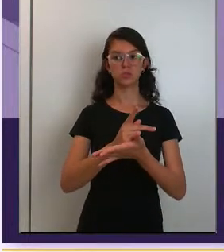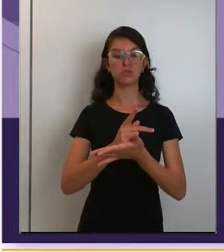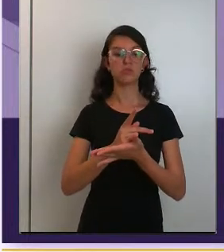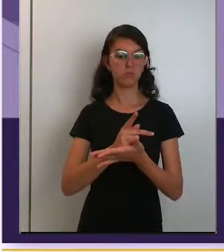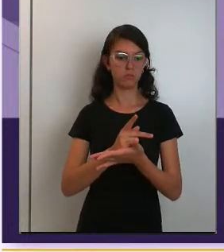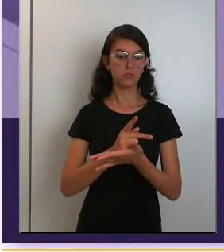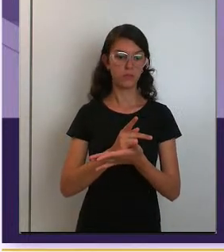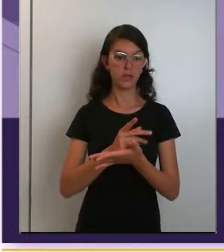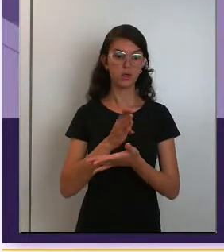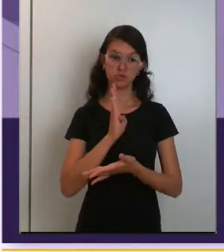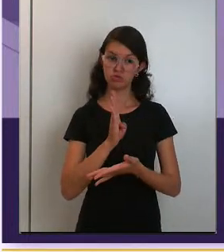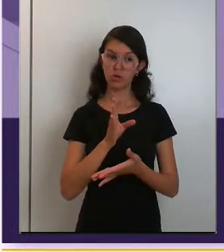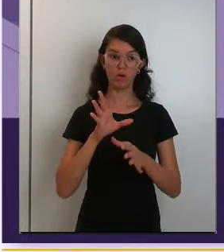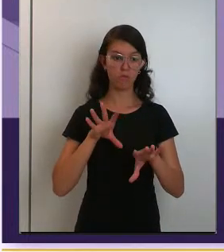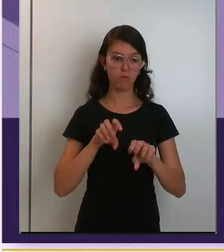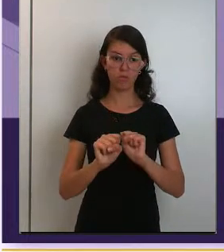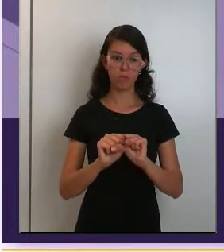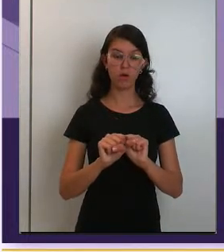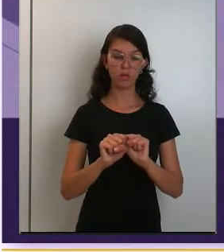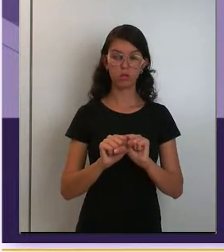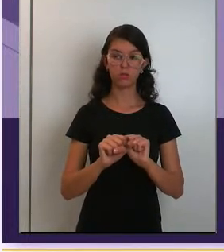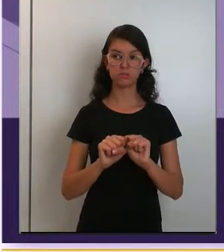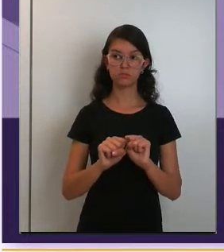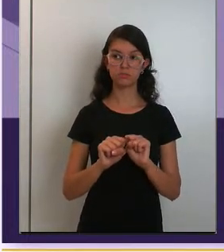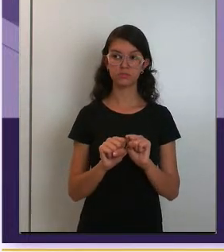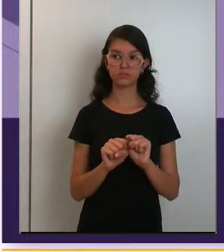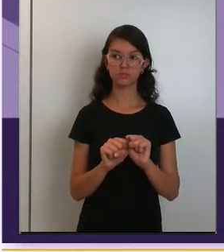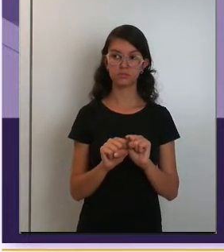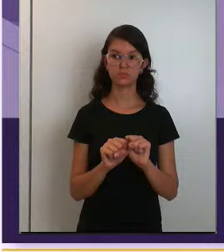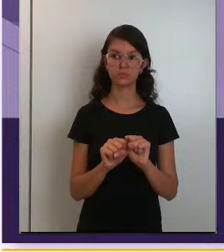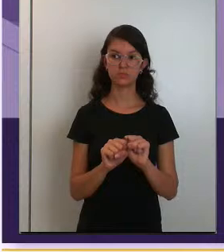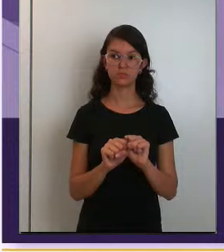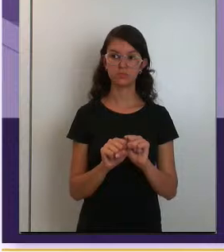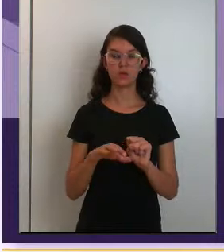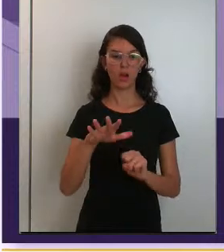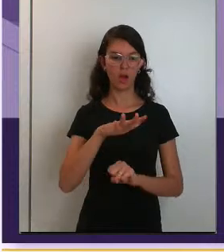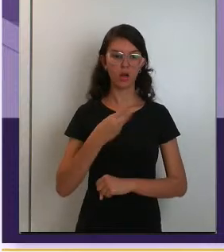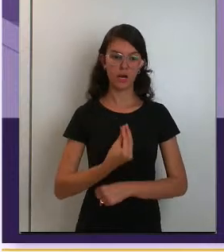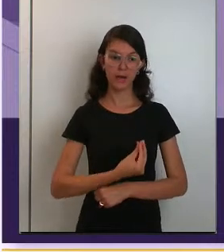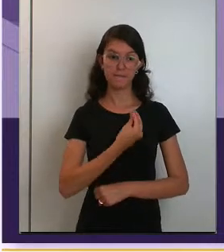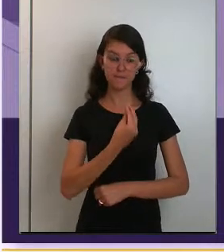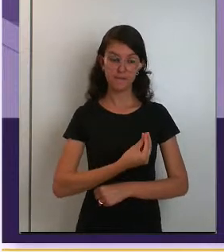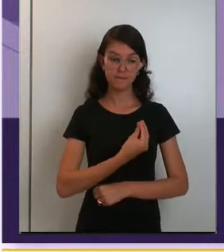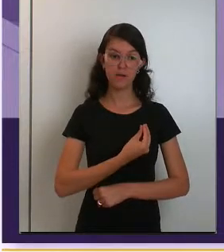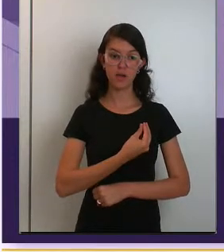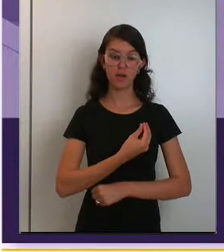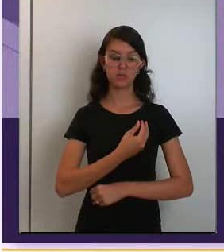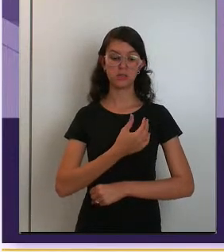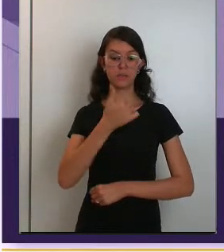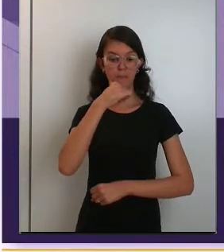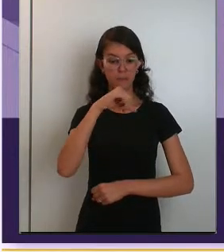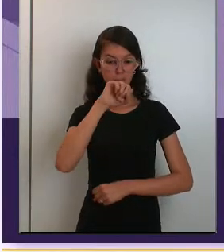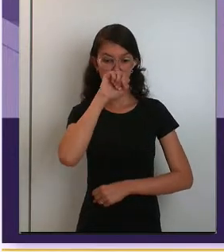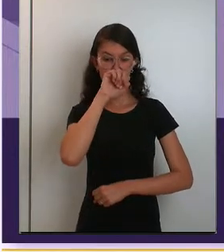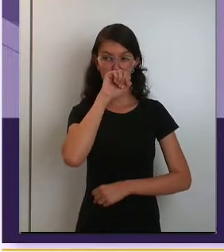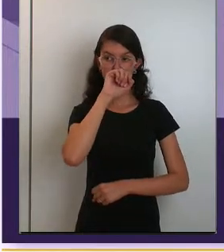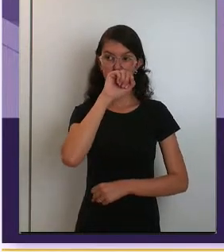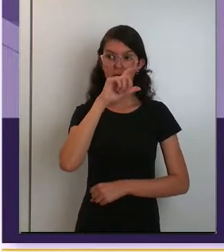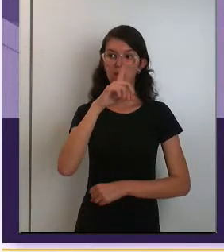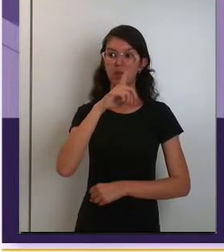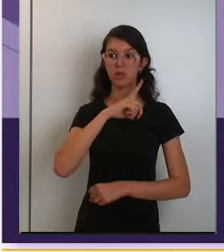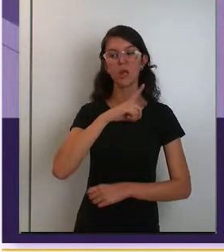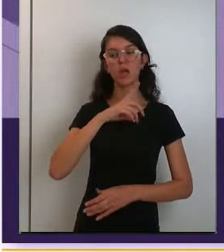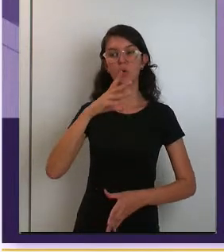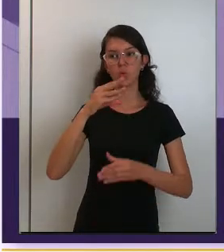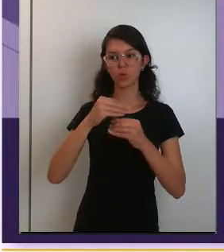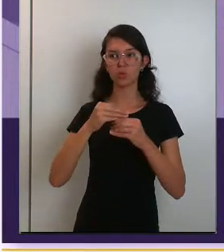foi qualificada e é uma mão de obra que pela vivência da maternidade, ela traz a contribuição